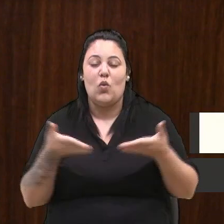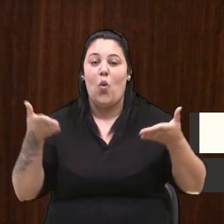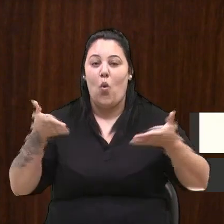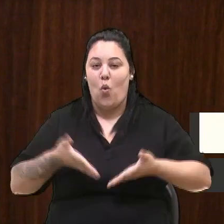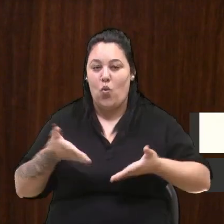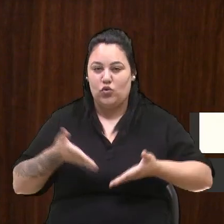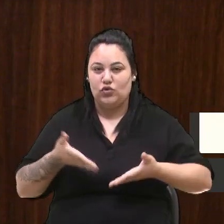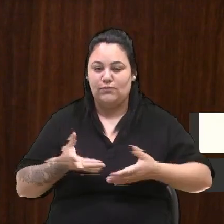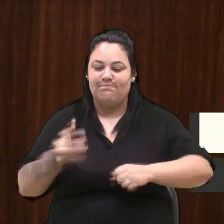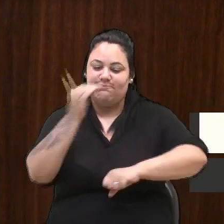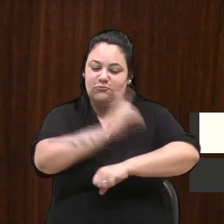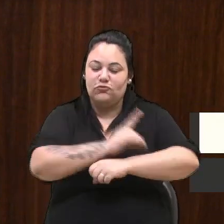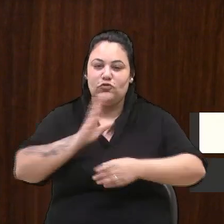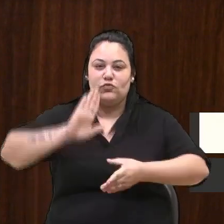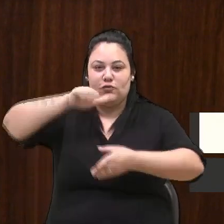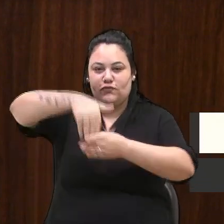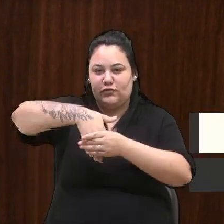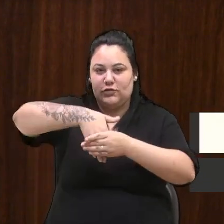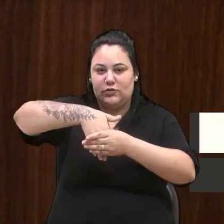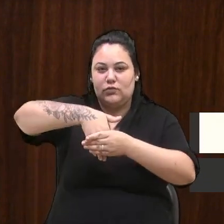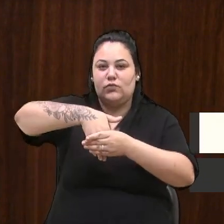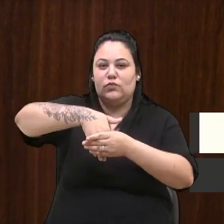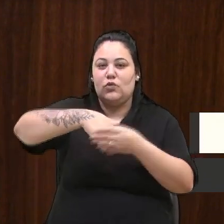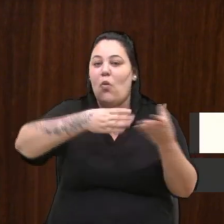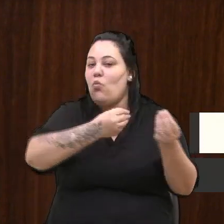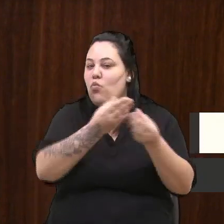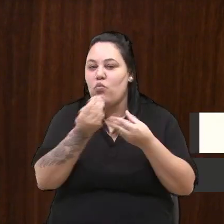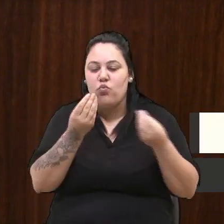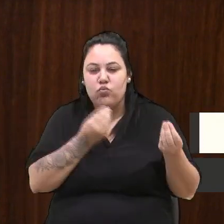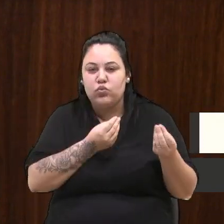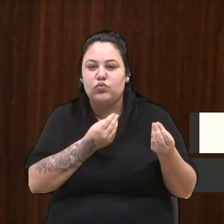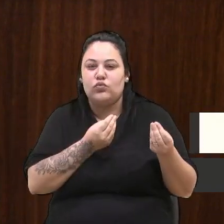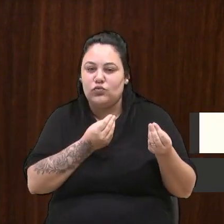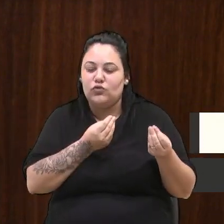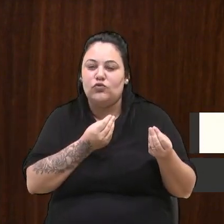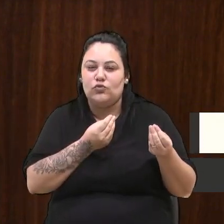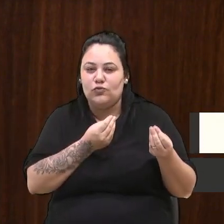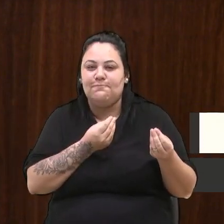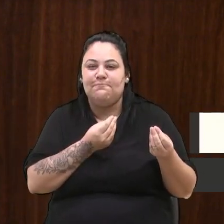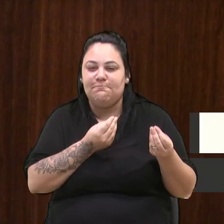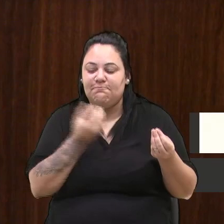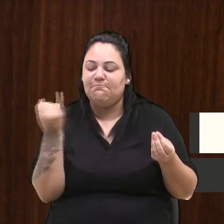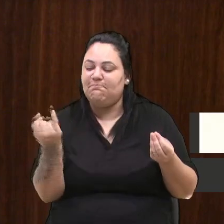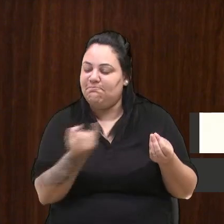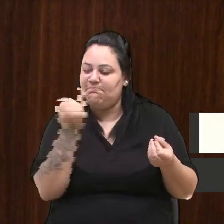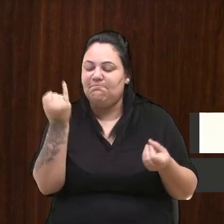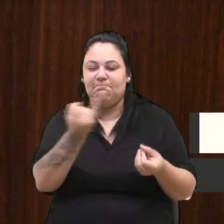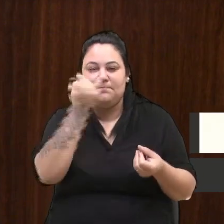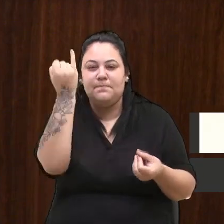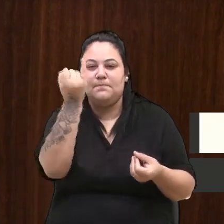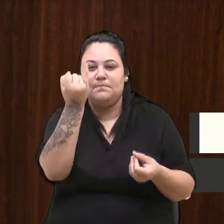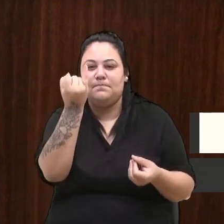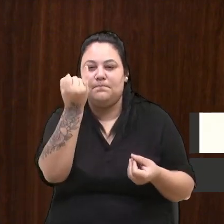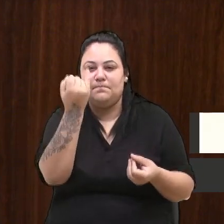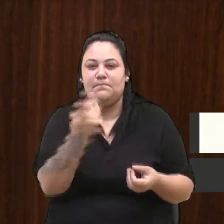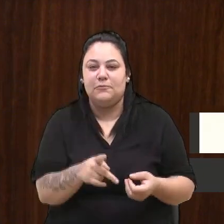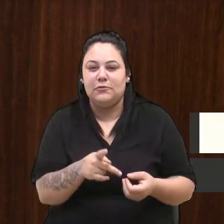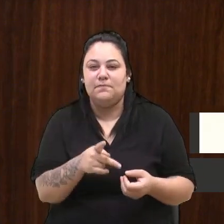de uma votação muito expressiva para a nossa cidade. É algo que